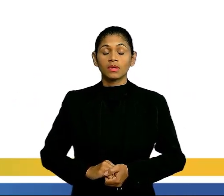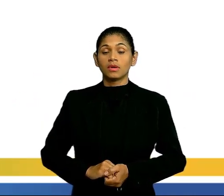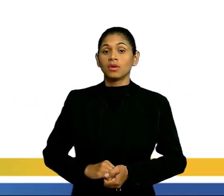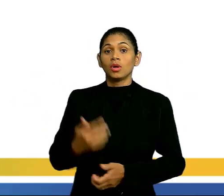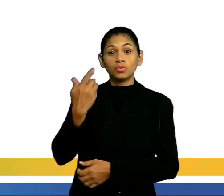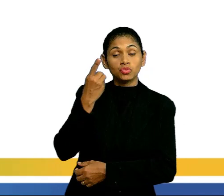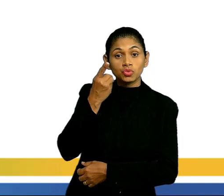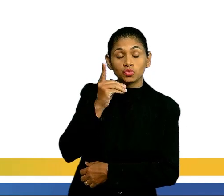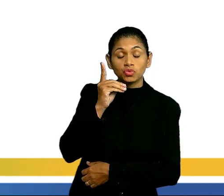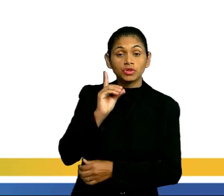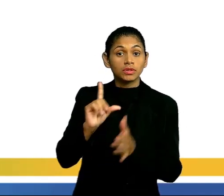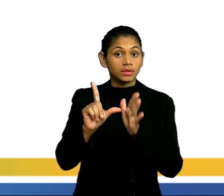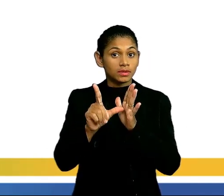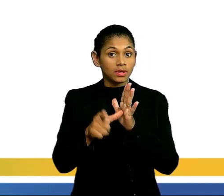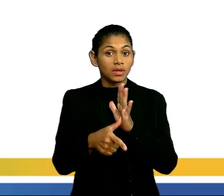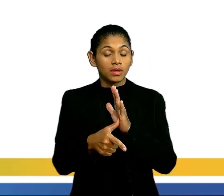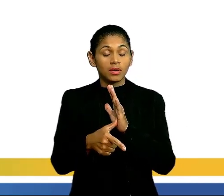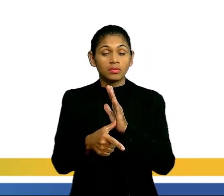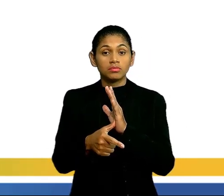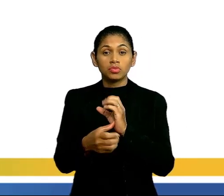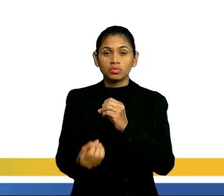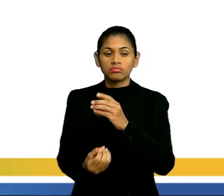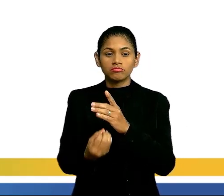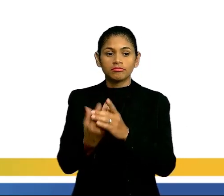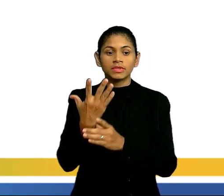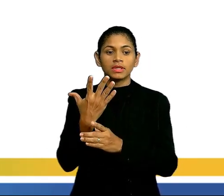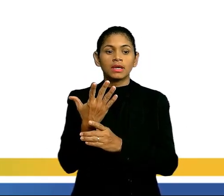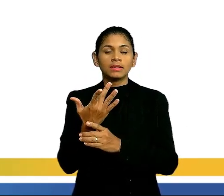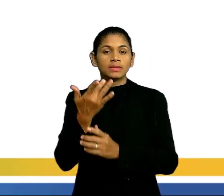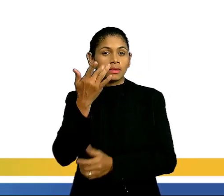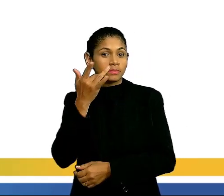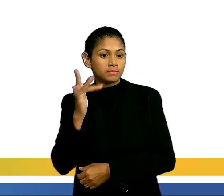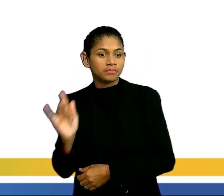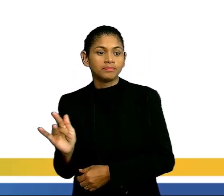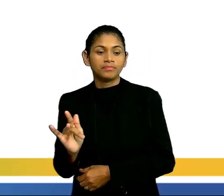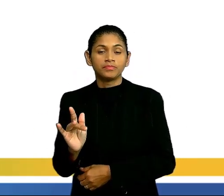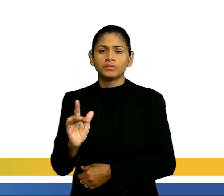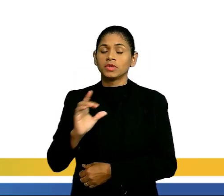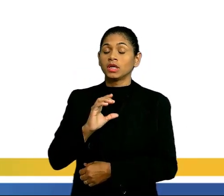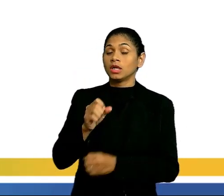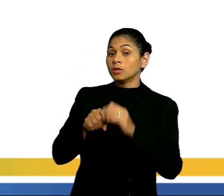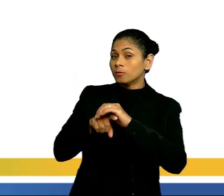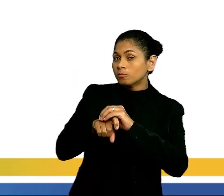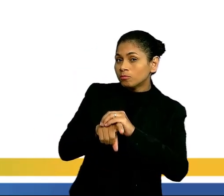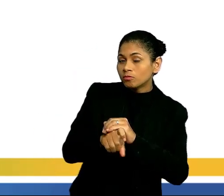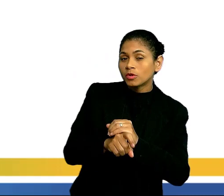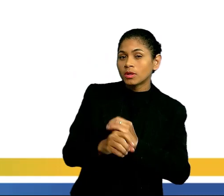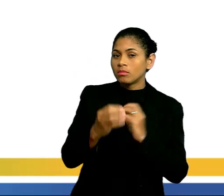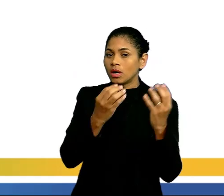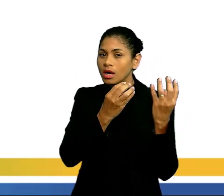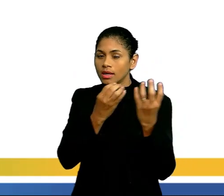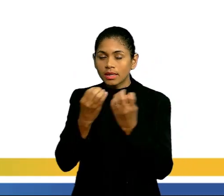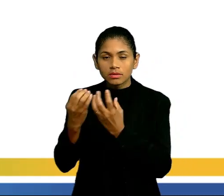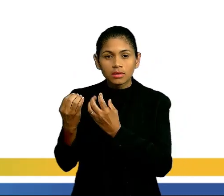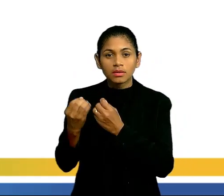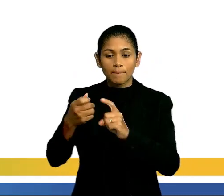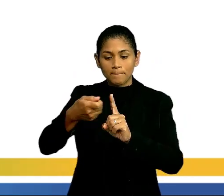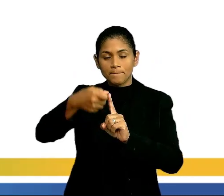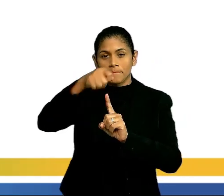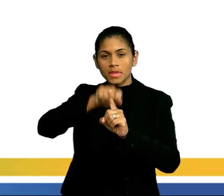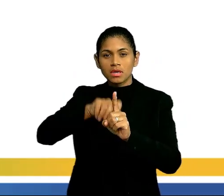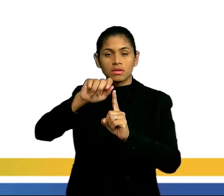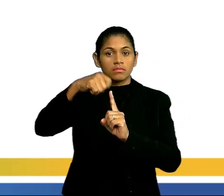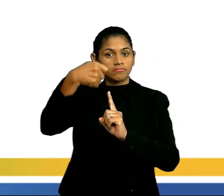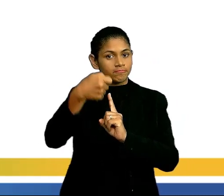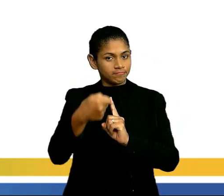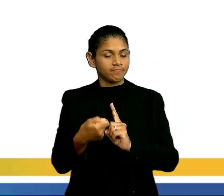seguinte nasce bengala de castão de ouro. Tem goiabas, melancias, banana que nem